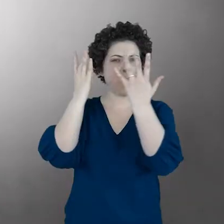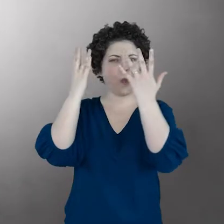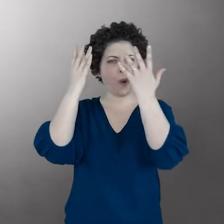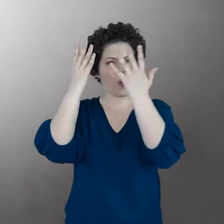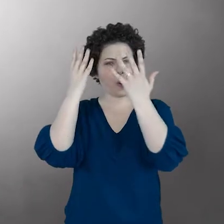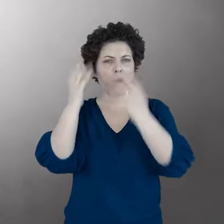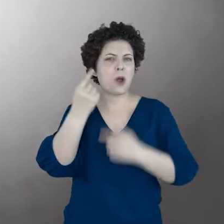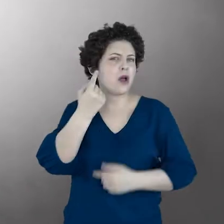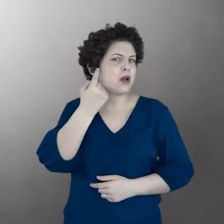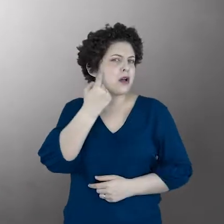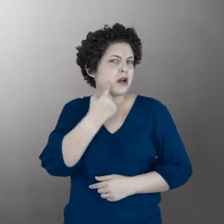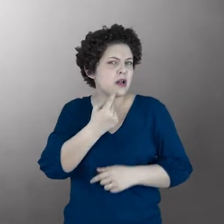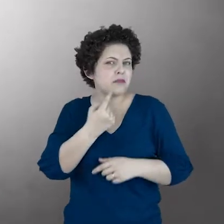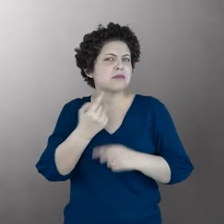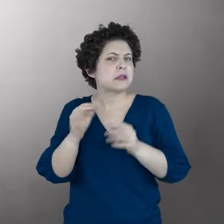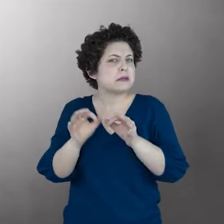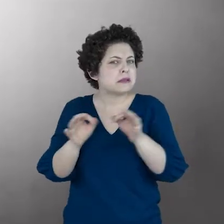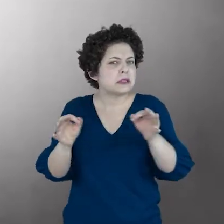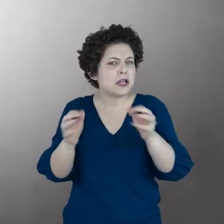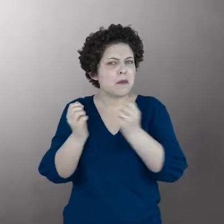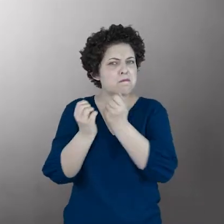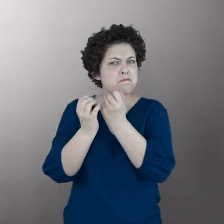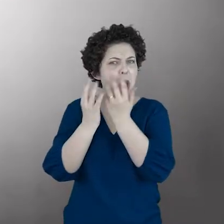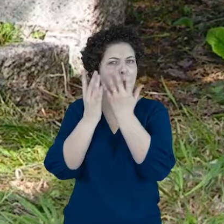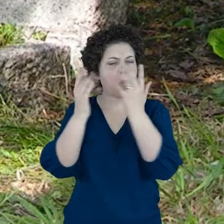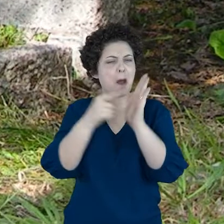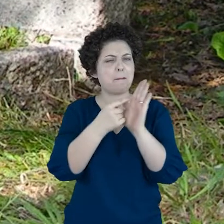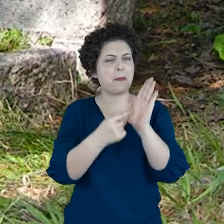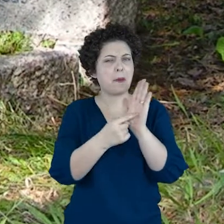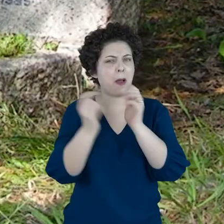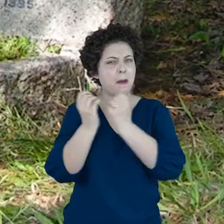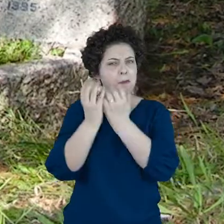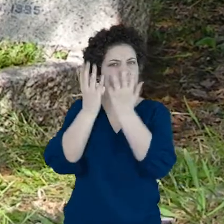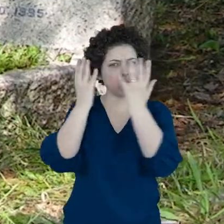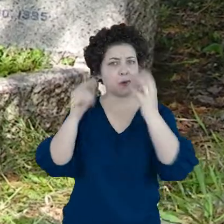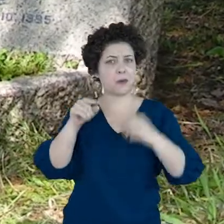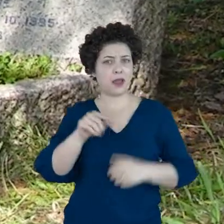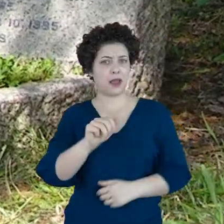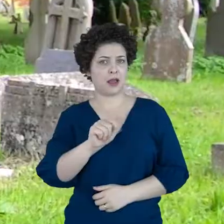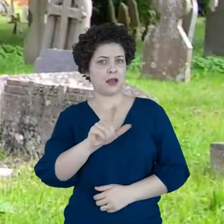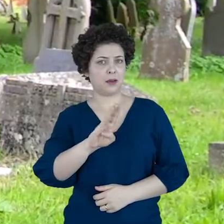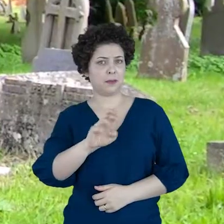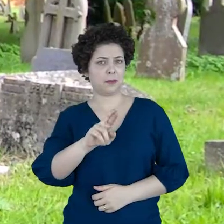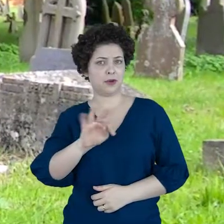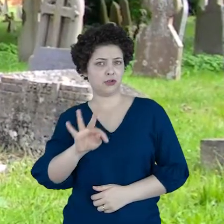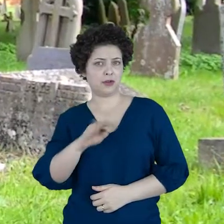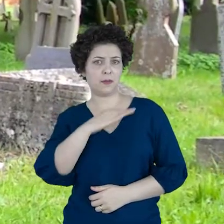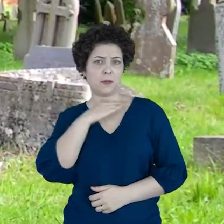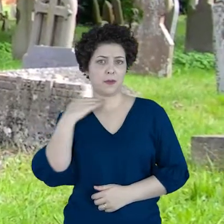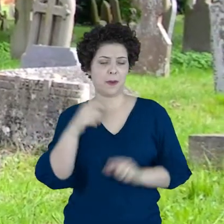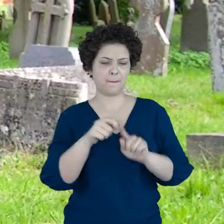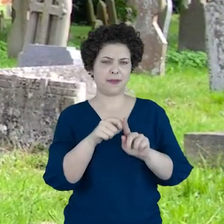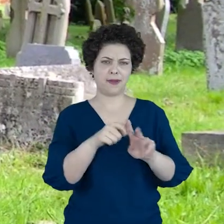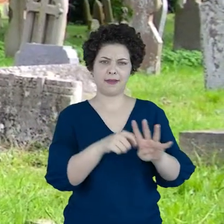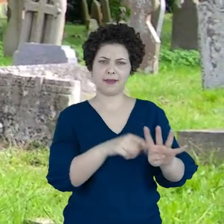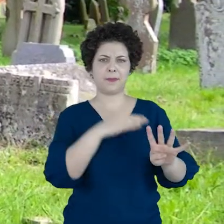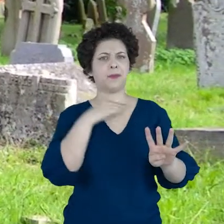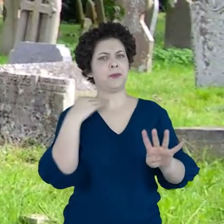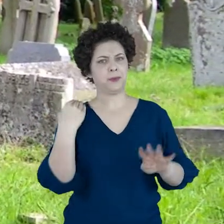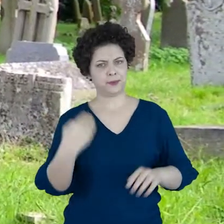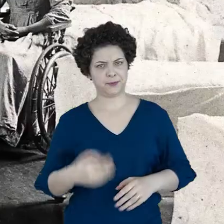O pequeno corte foi infectado por bactérias e Albert Alexander faleceu meses